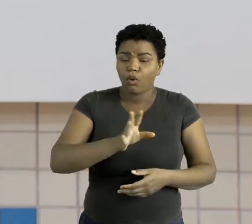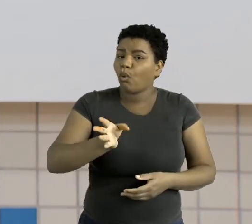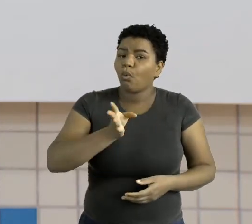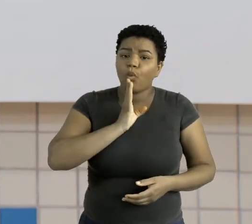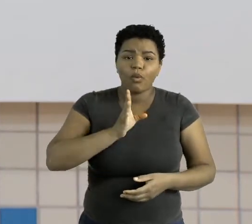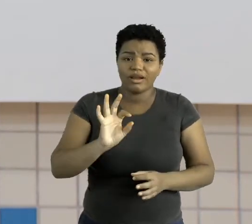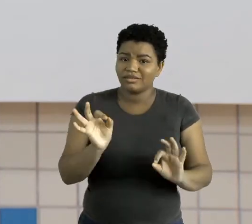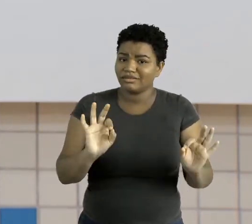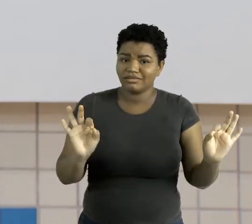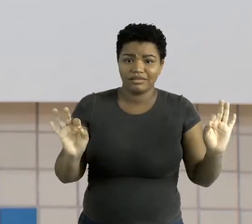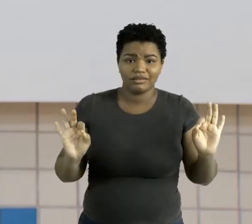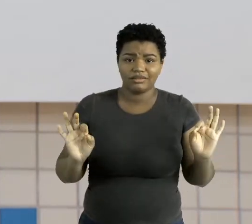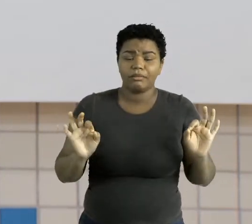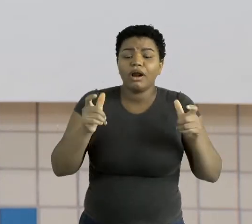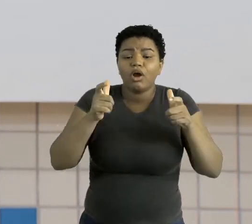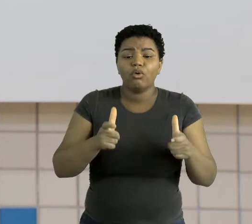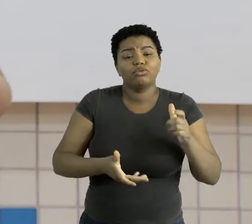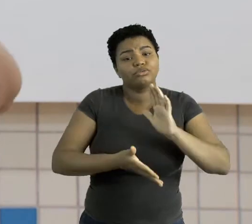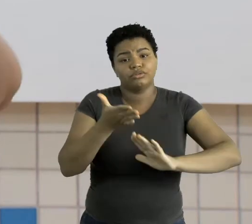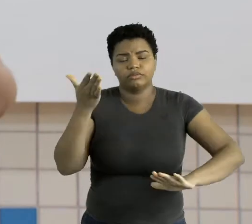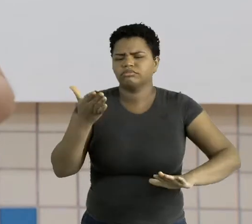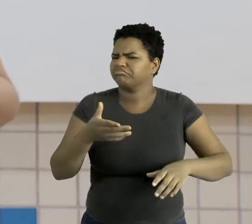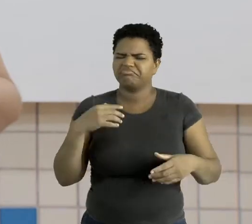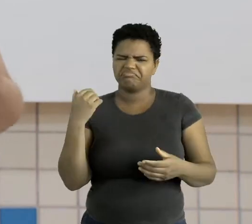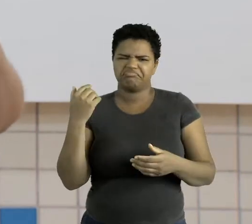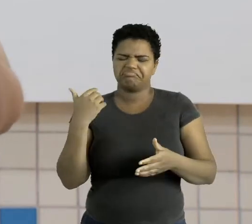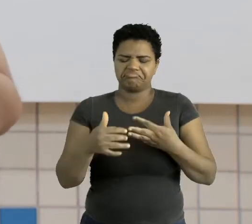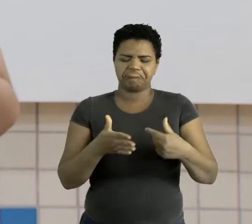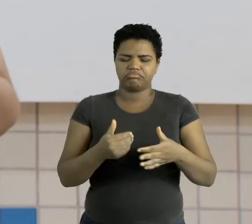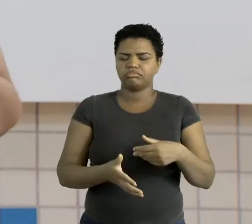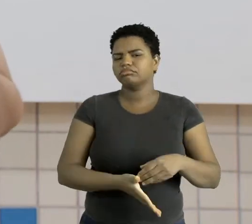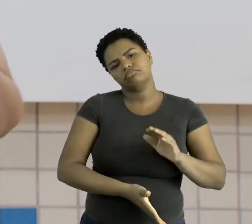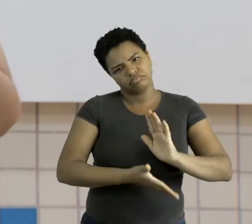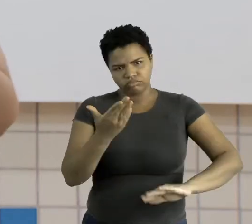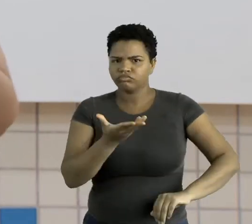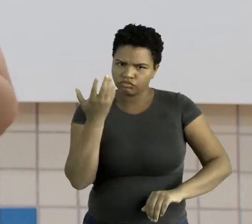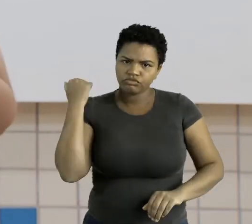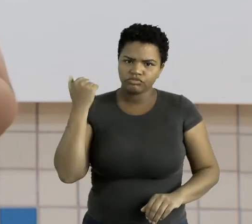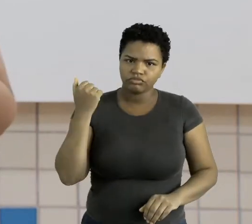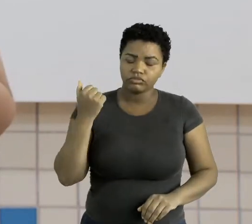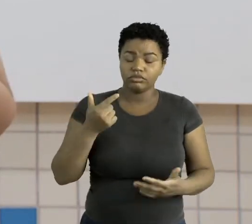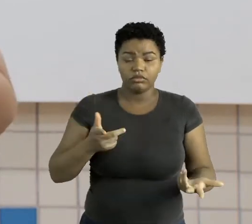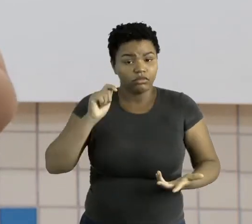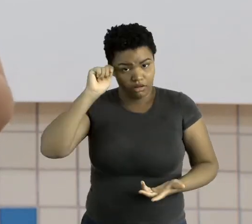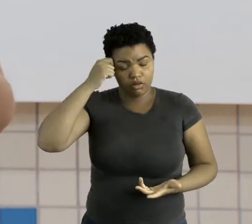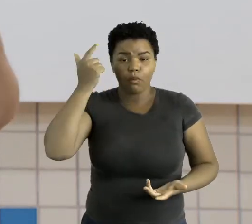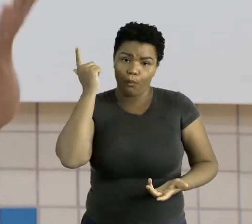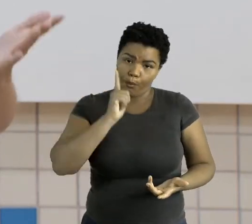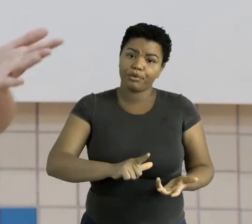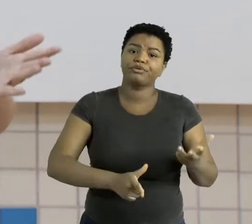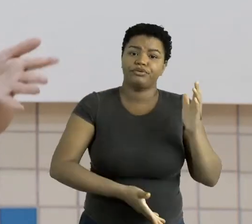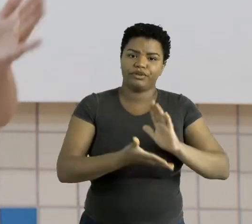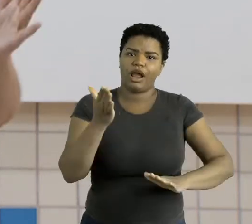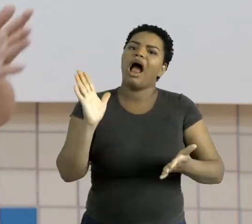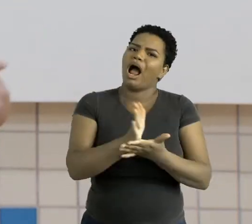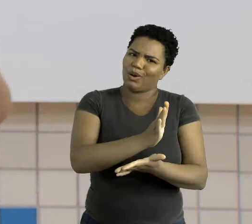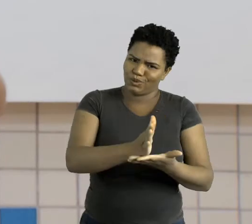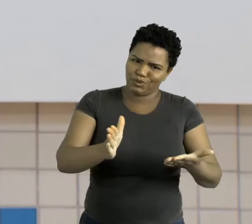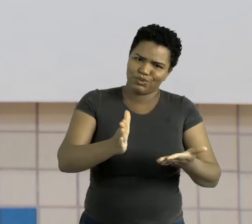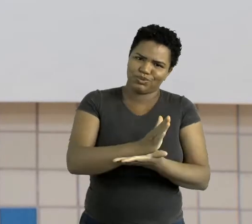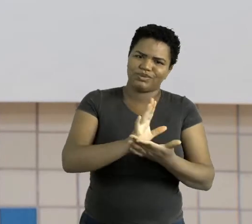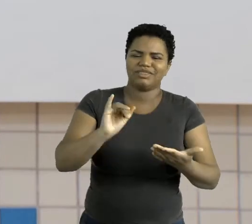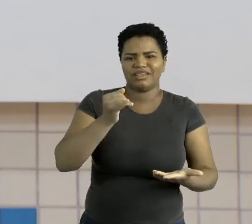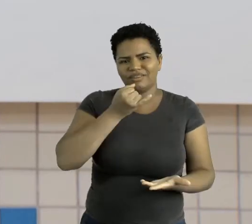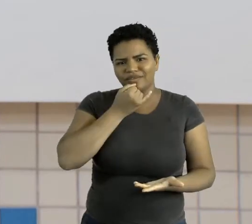nós vamos? Não importa, vamos fugir. Então, esses negros, eles conseguiam fugir. Alguns conseguiam, gente. Infelizmente,